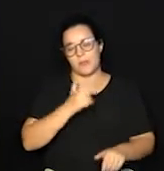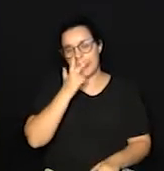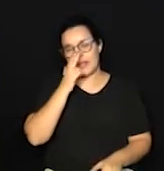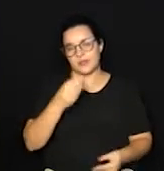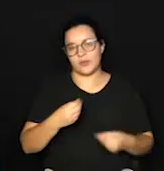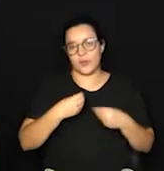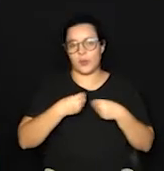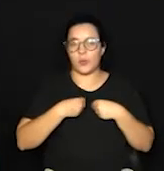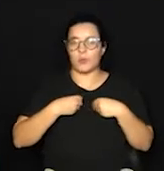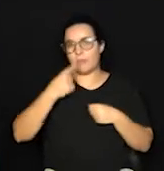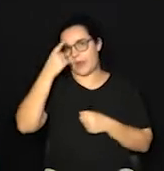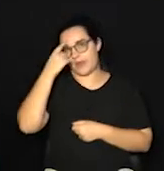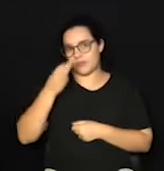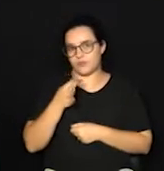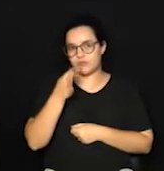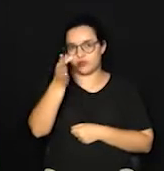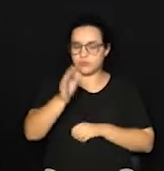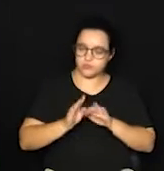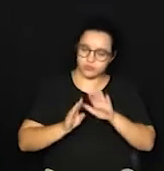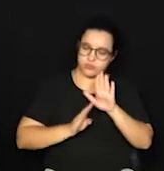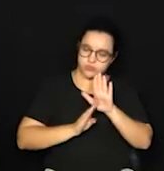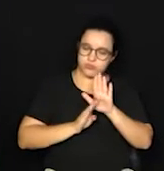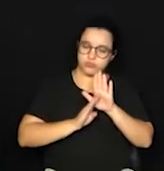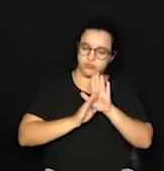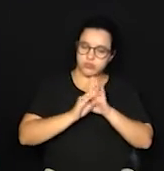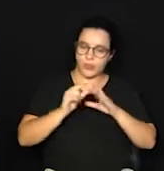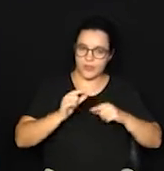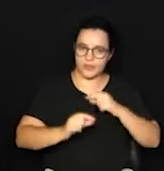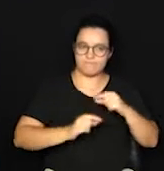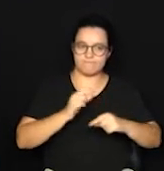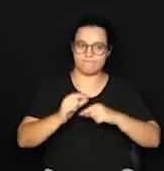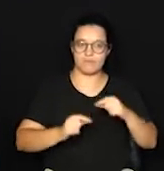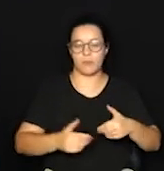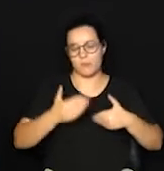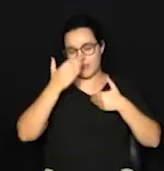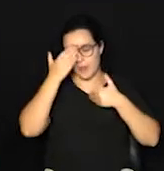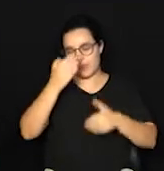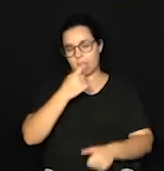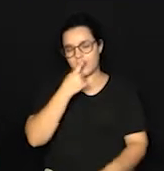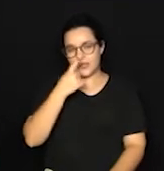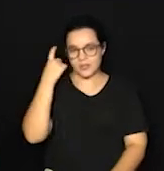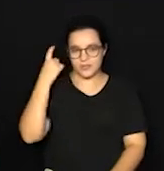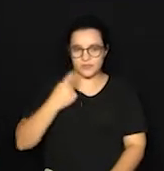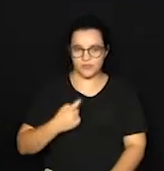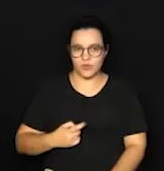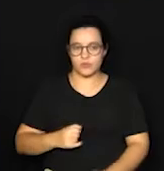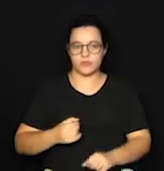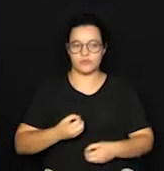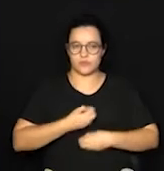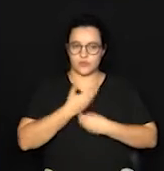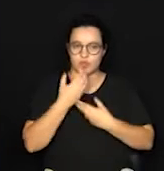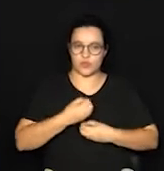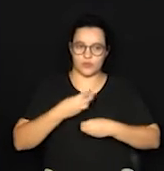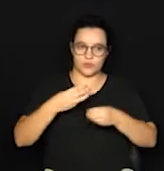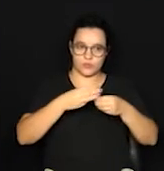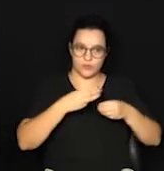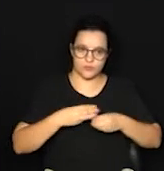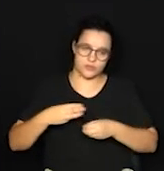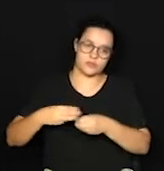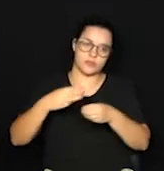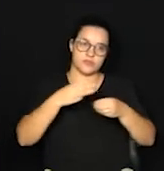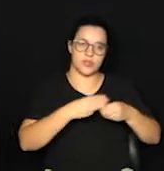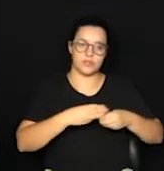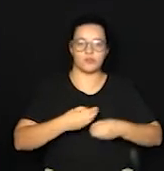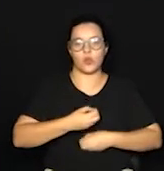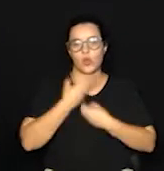retomada gradual, devagar, mas ela tem que acontecer. Mina Abreu, muito obrigado pelas notícias da metrópole. Já passamos também pelas